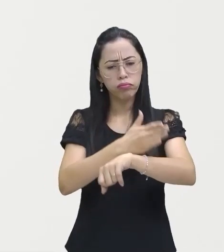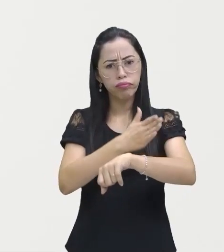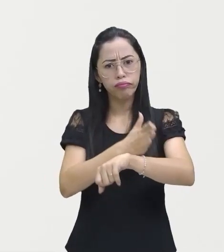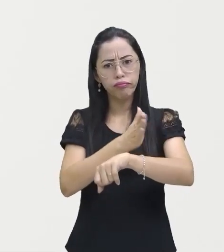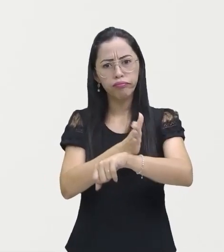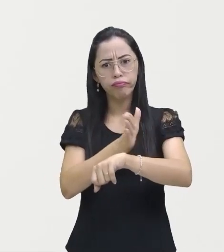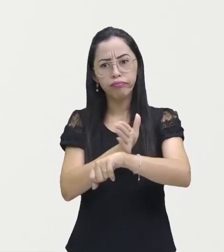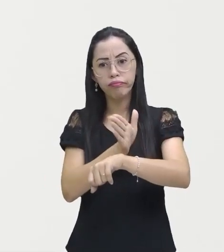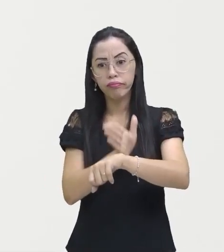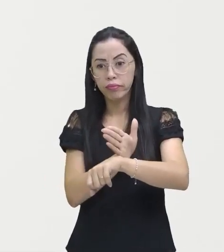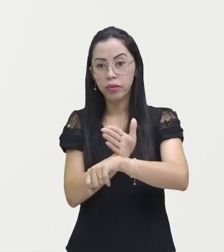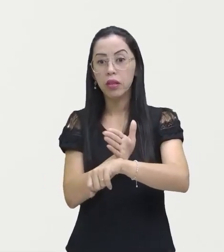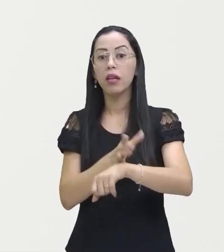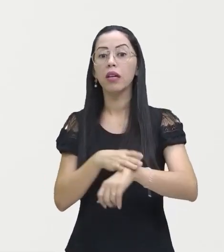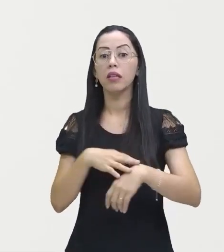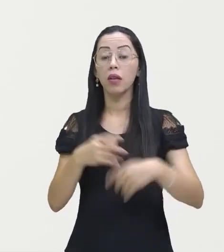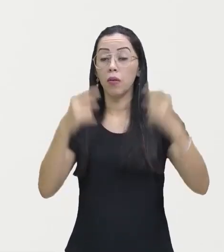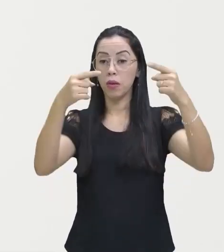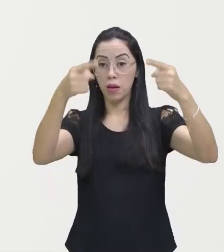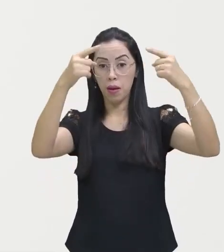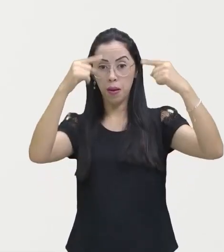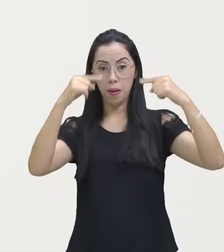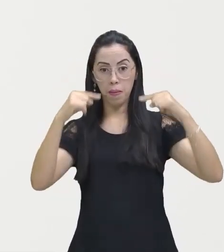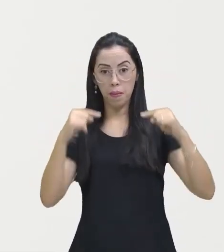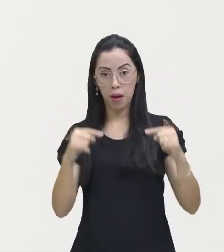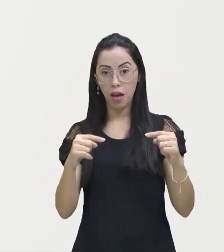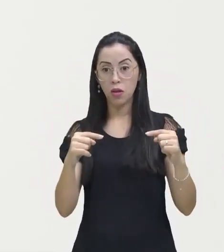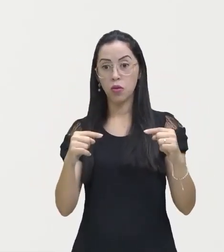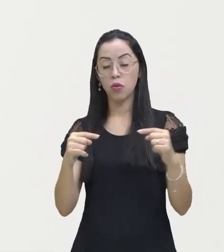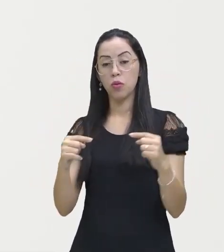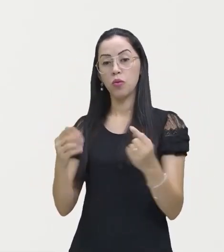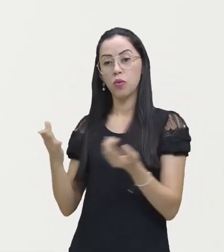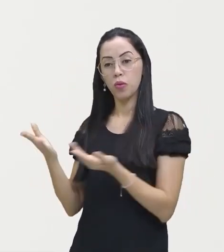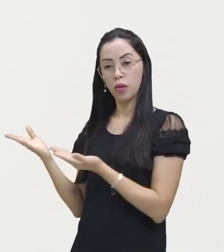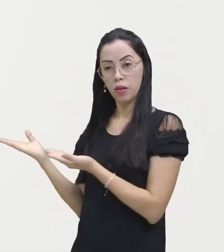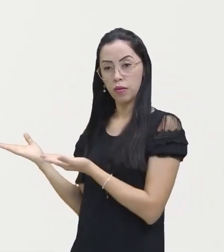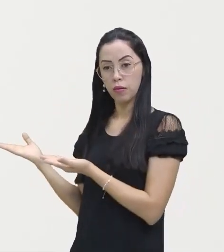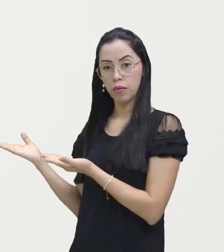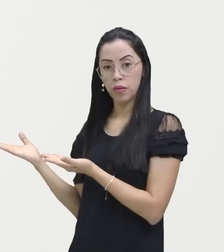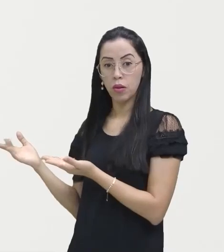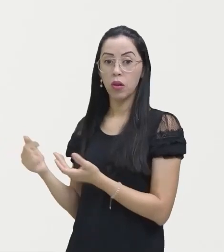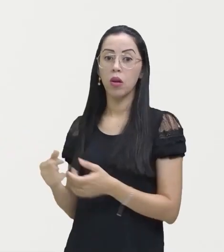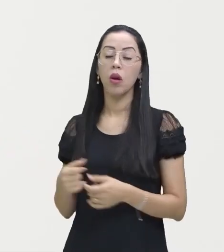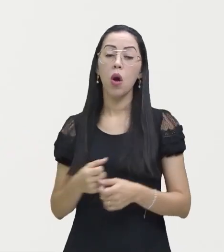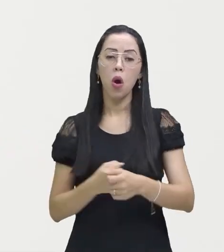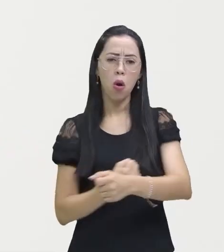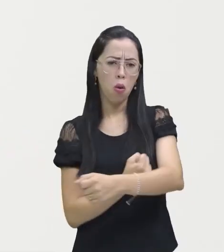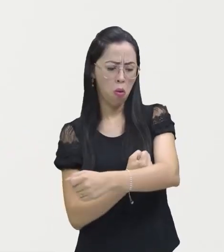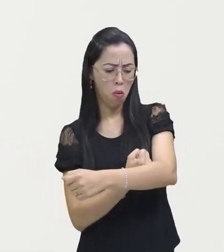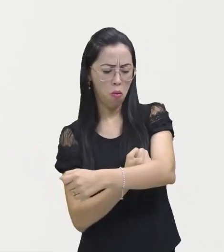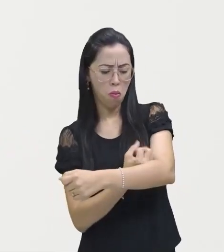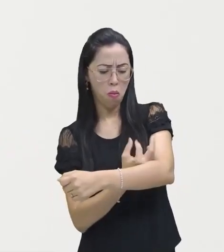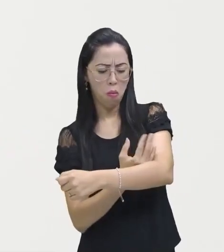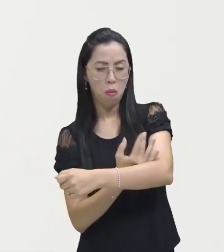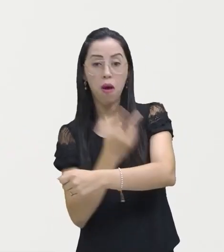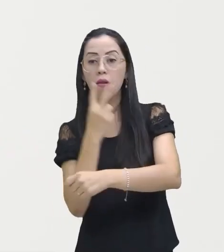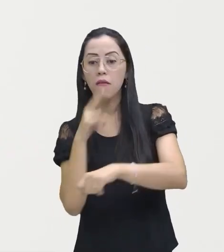Primeira frase. A segunda frase. O mato cresceu ao redor. Qual dessas